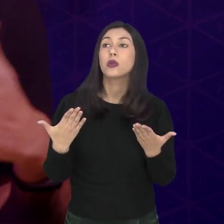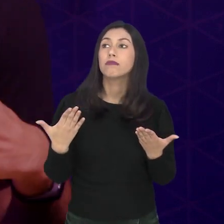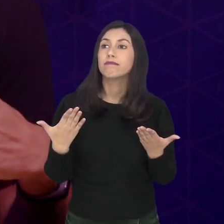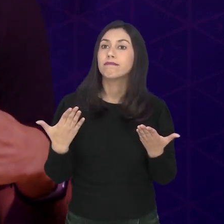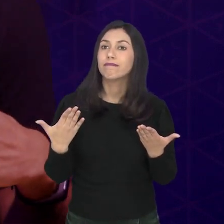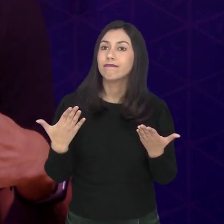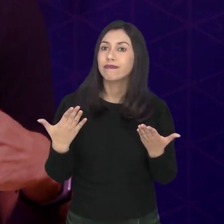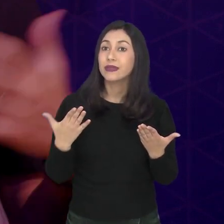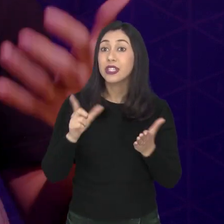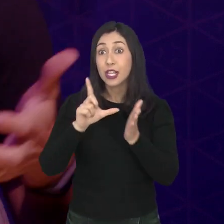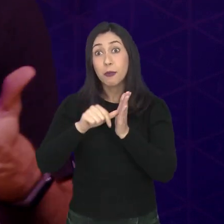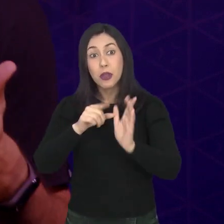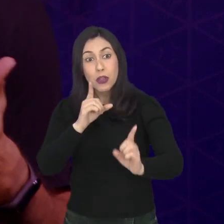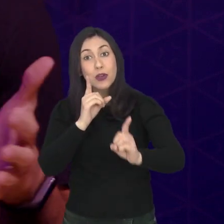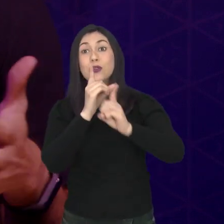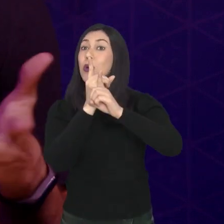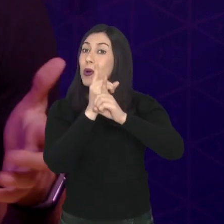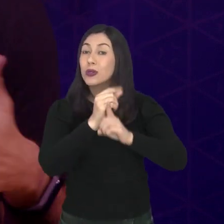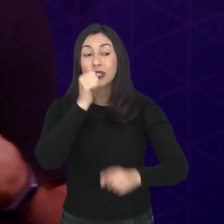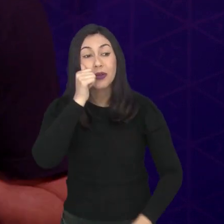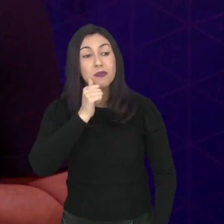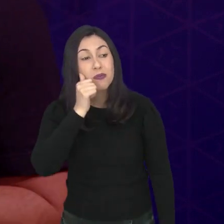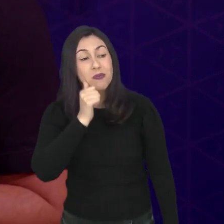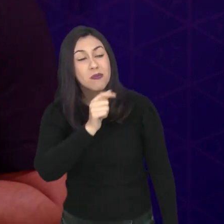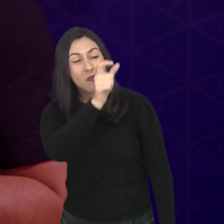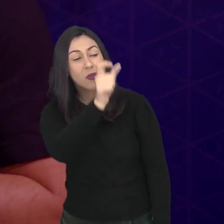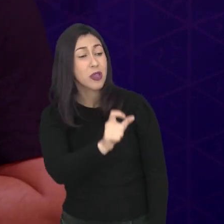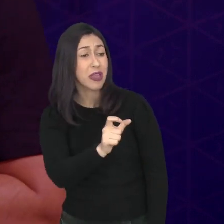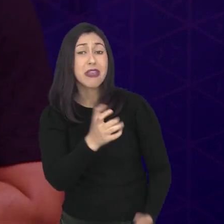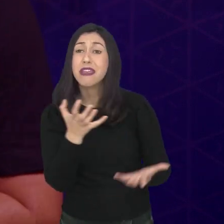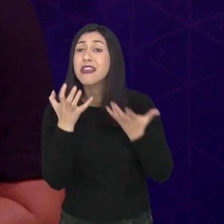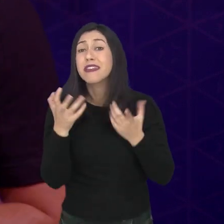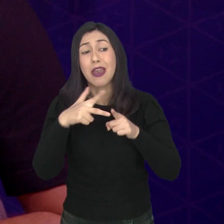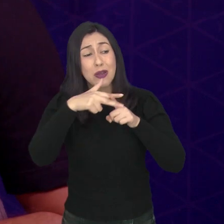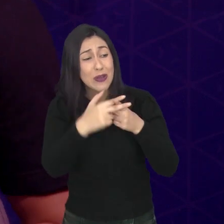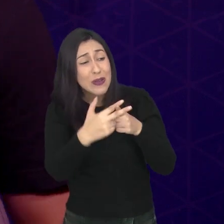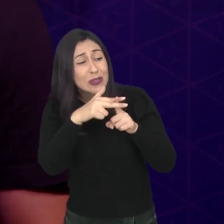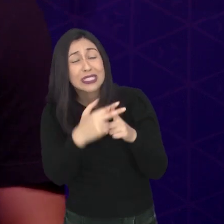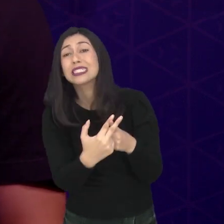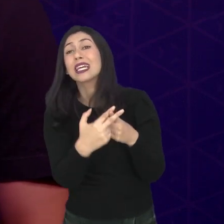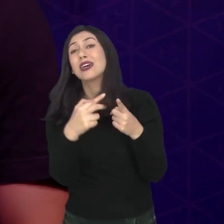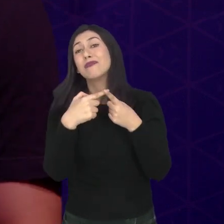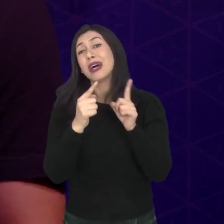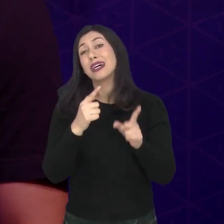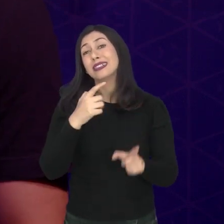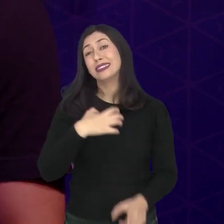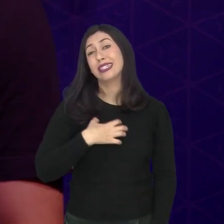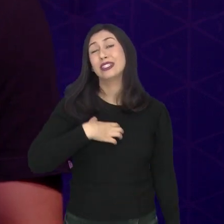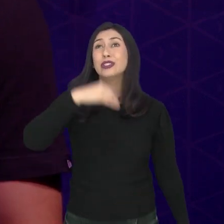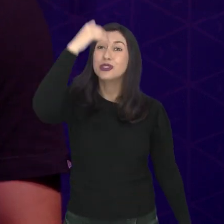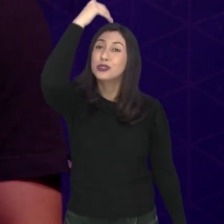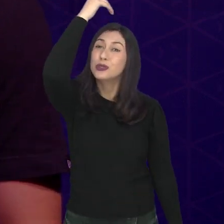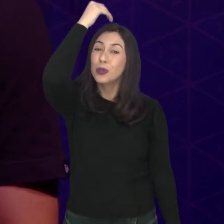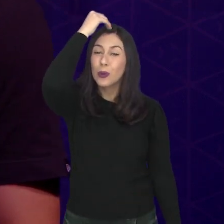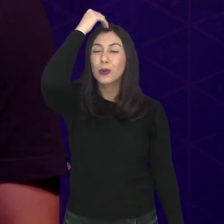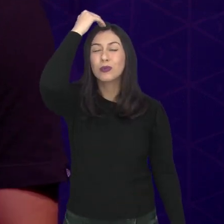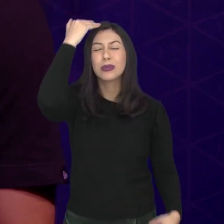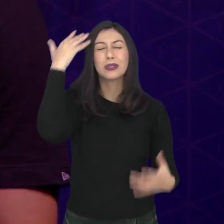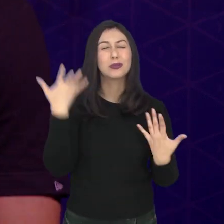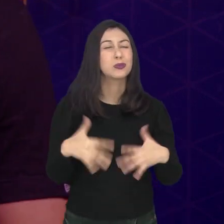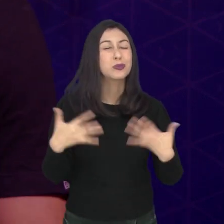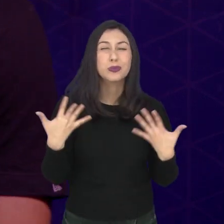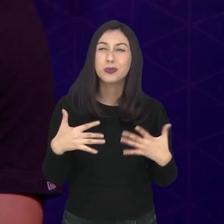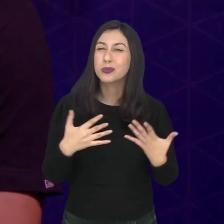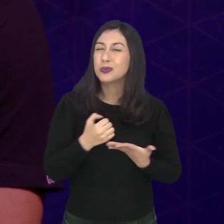ele acaba reencontrando a menina e tentando reparar, mas ele sente muita culpa, ele não consegue